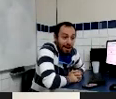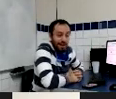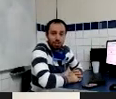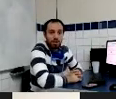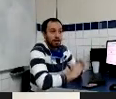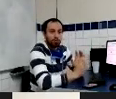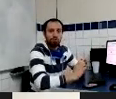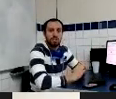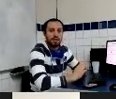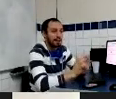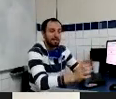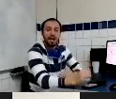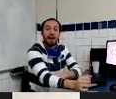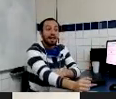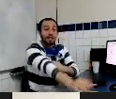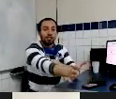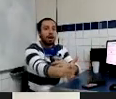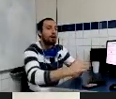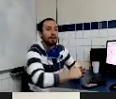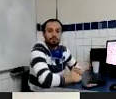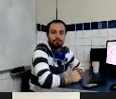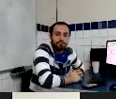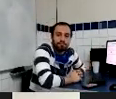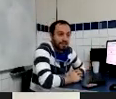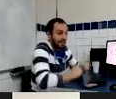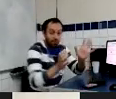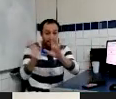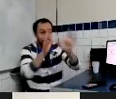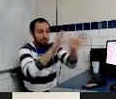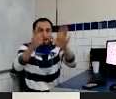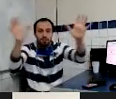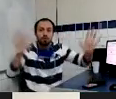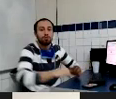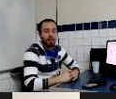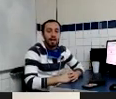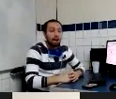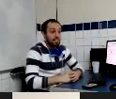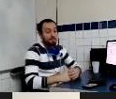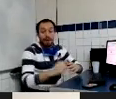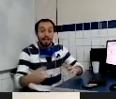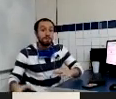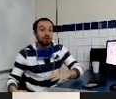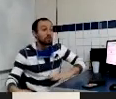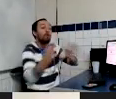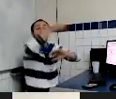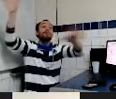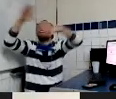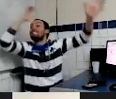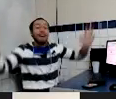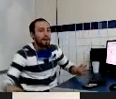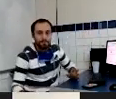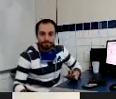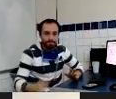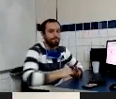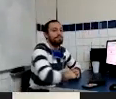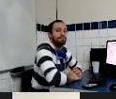Para garantir o quê? A justiça, garantir a lei, garantir a ordem. Para que as coisas não saiam do controle. Para que as pessoas não façam o que